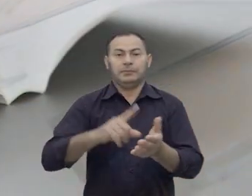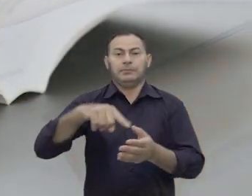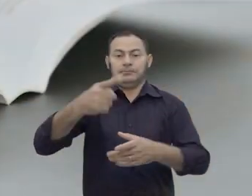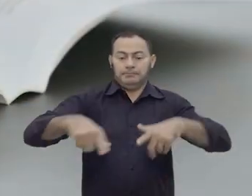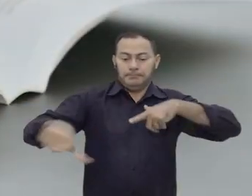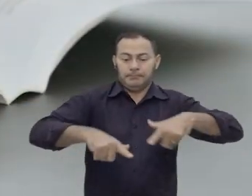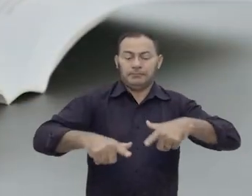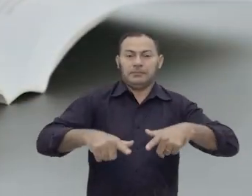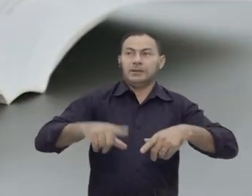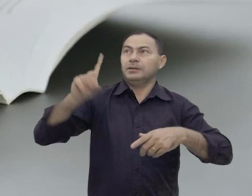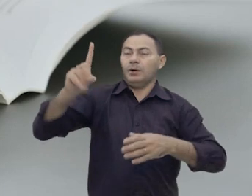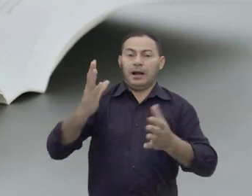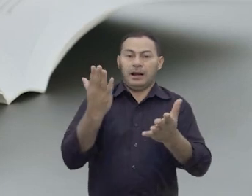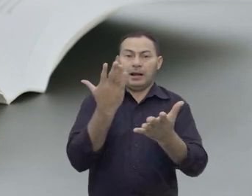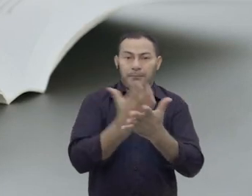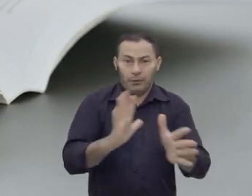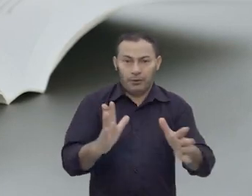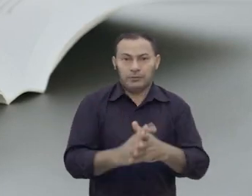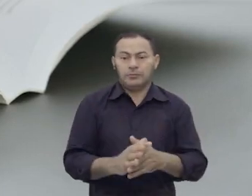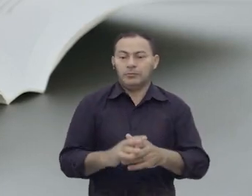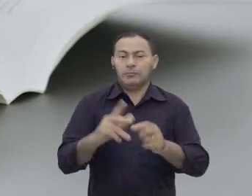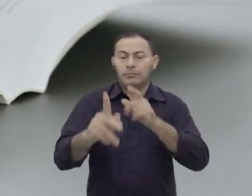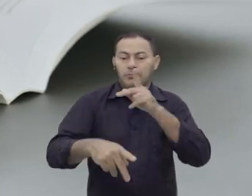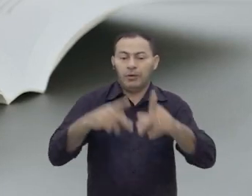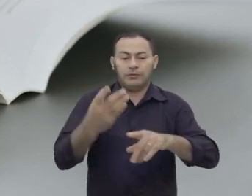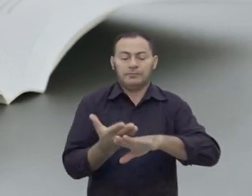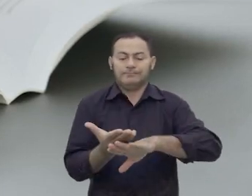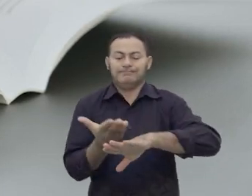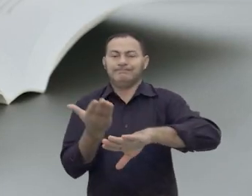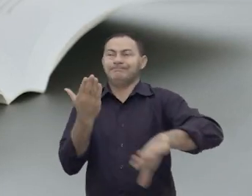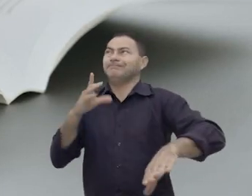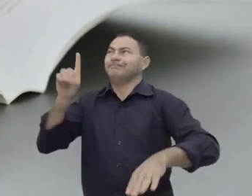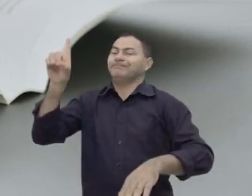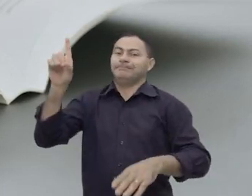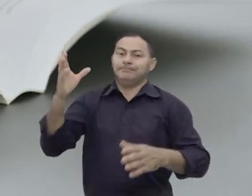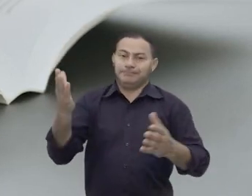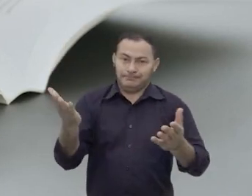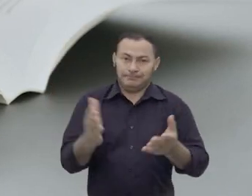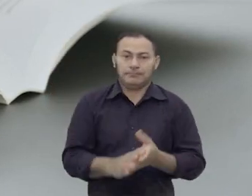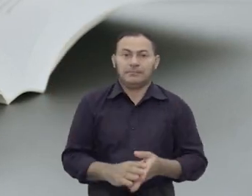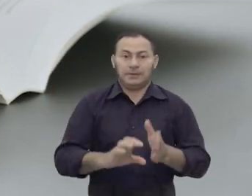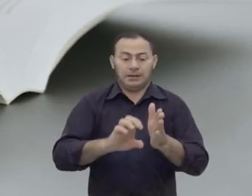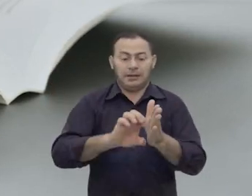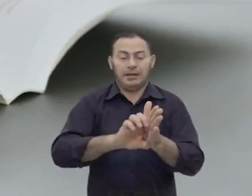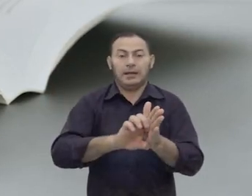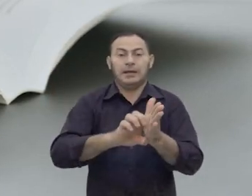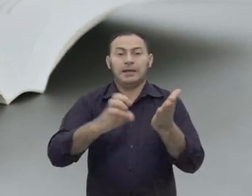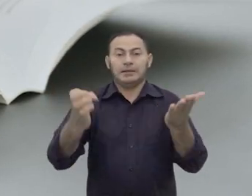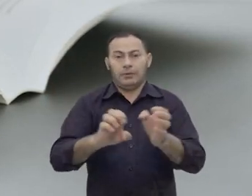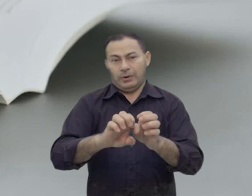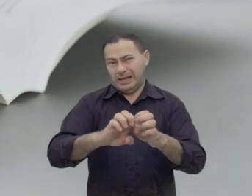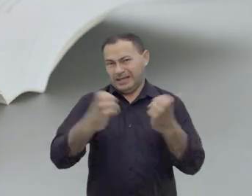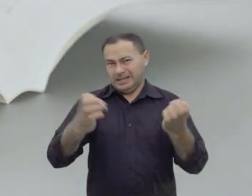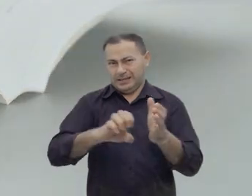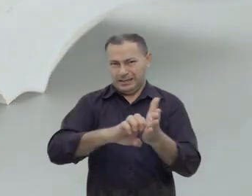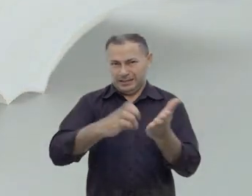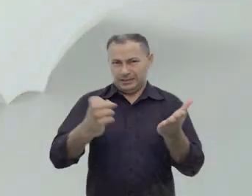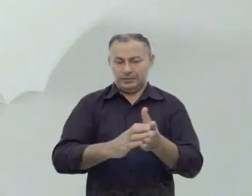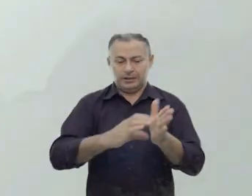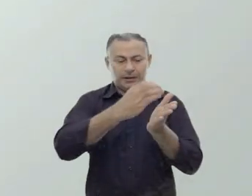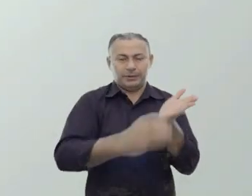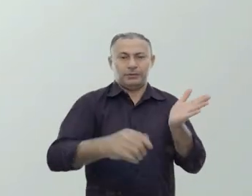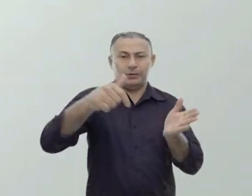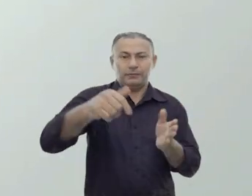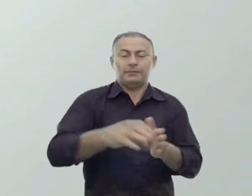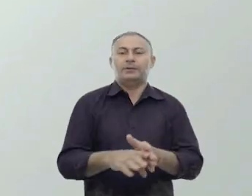nos dois livros, depois que o trabalho de Deus foi concluído, o povo afastou-se de Deus. Em Esdras, no capítulo